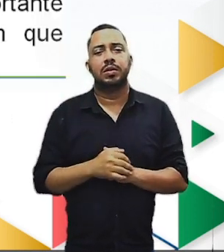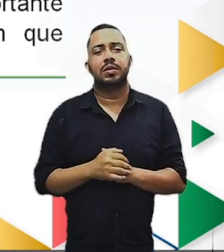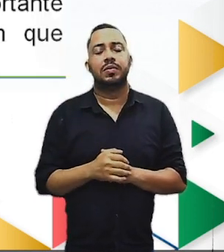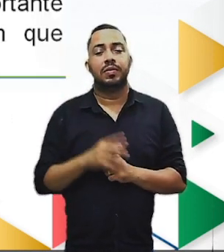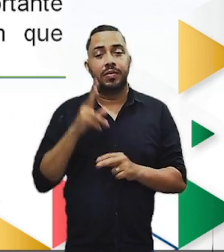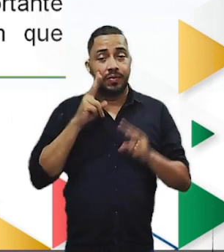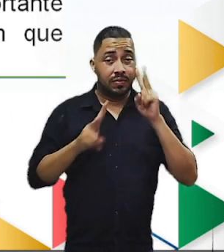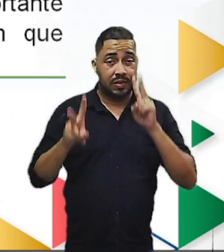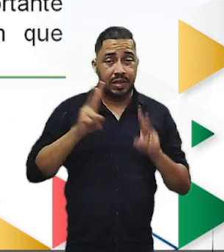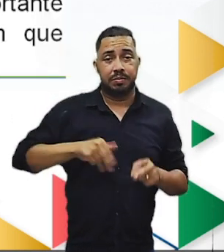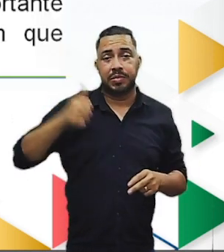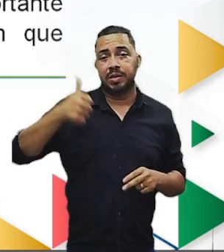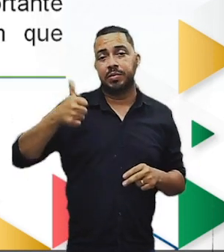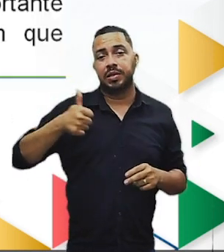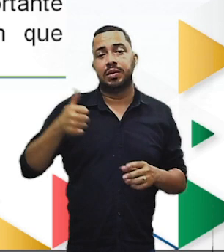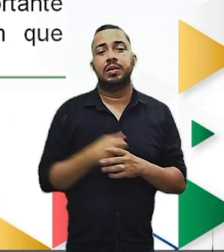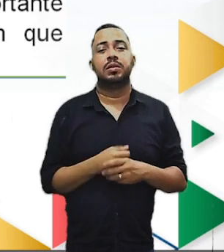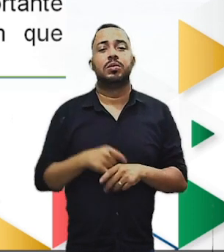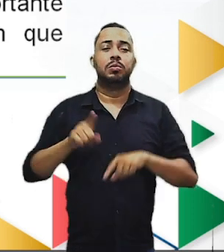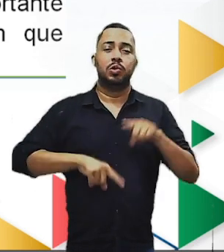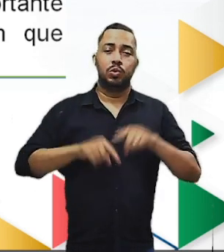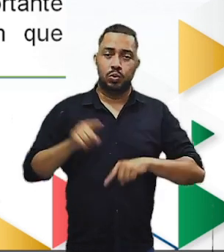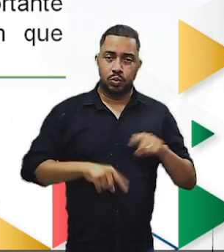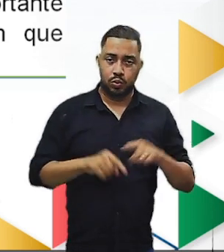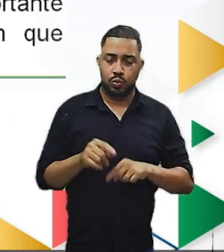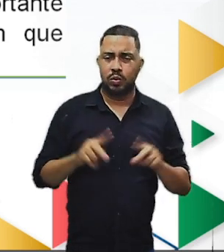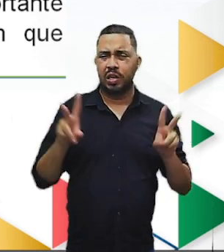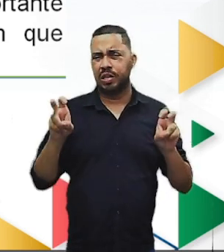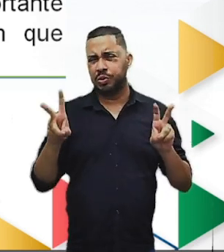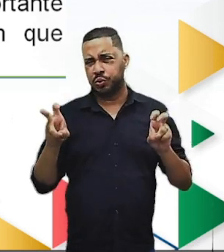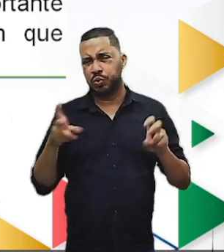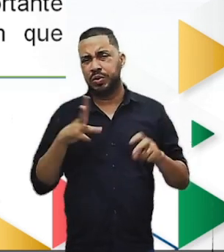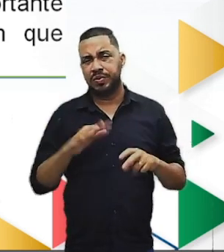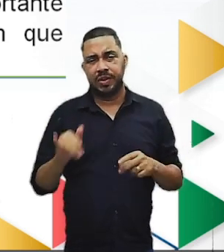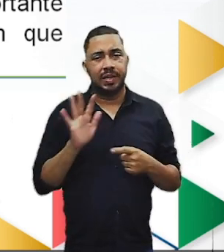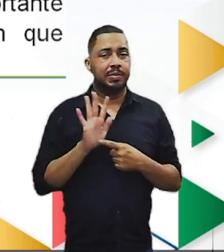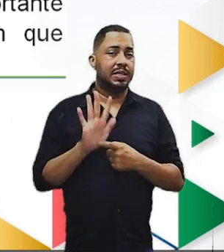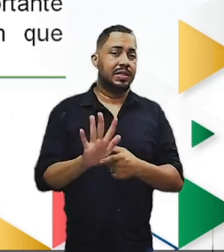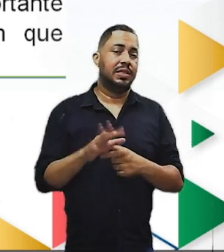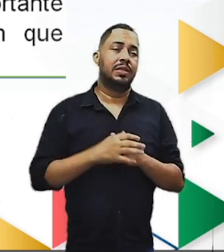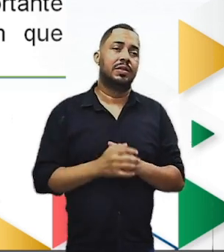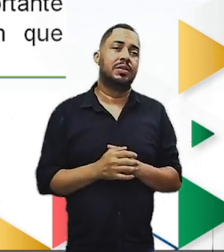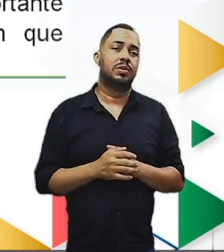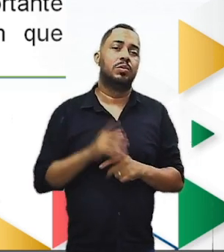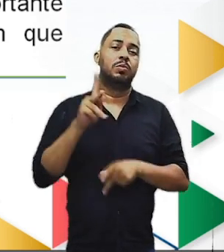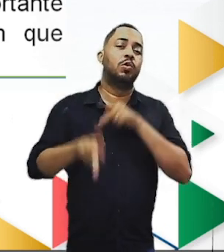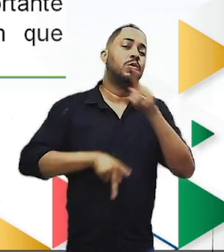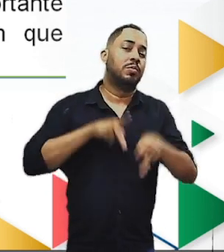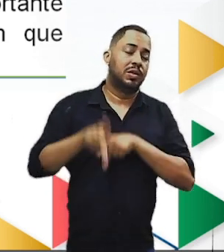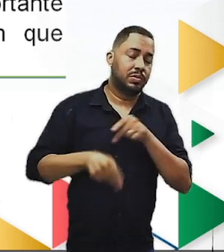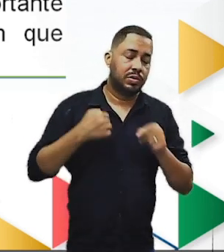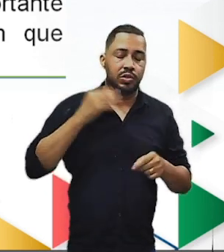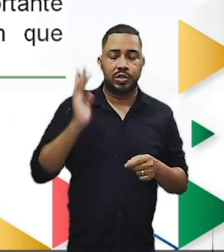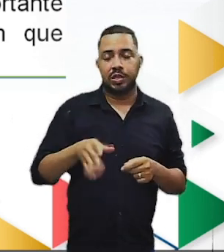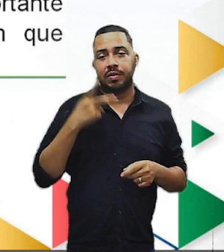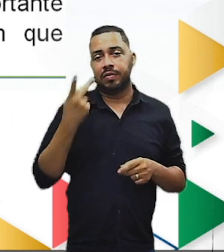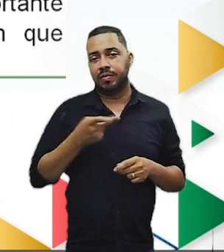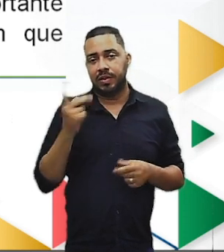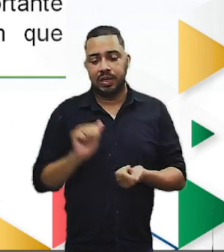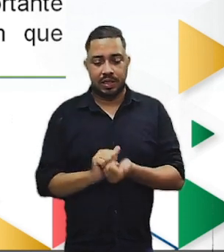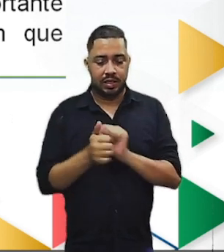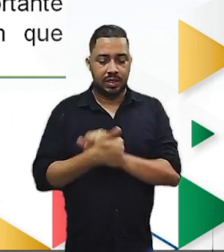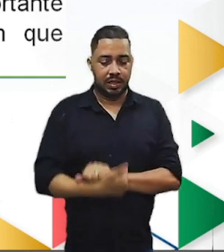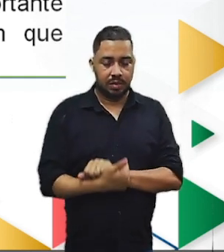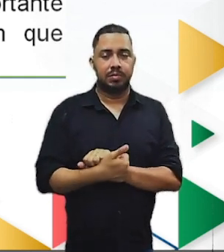ver, primeiro, a questão, o produto, o assunto que você vai apresentar, o público que eu já falei, você vai adaptar o